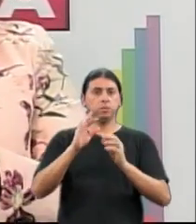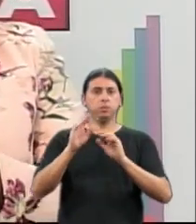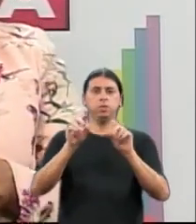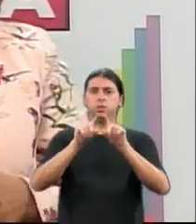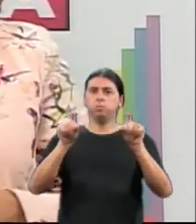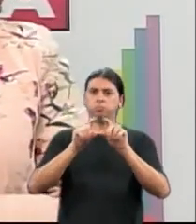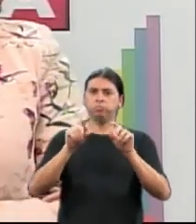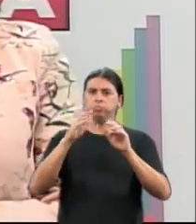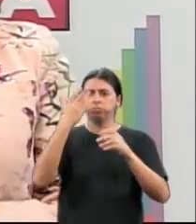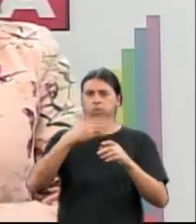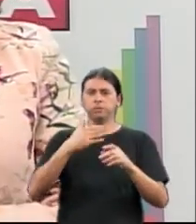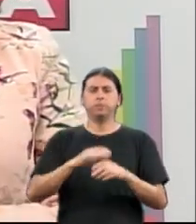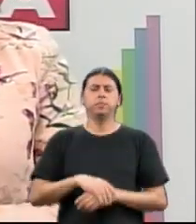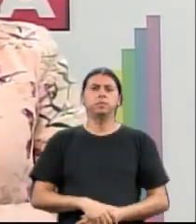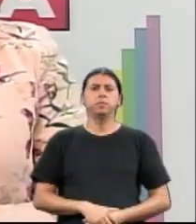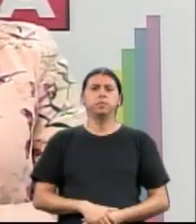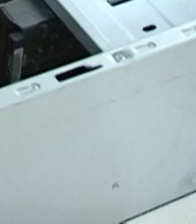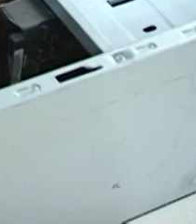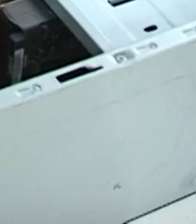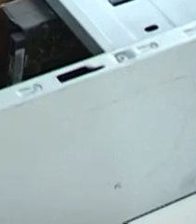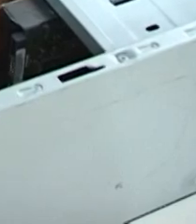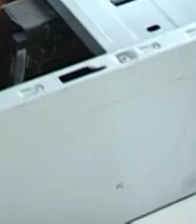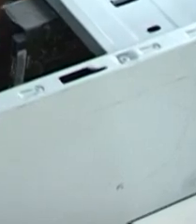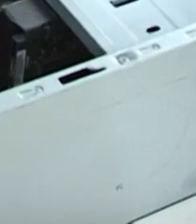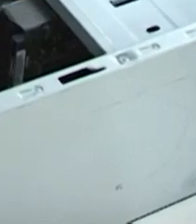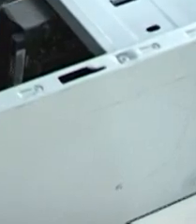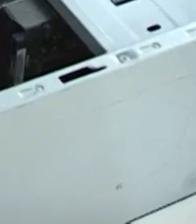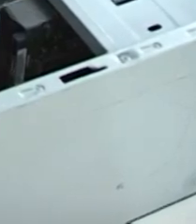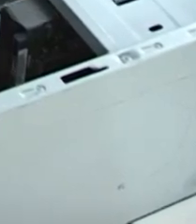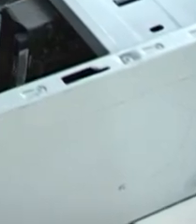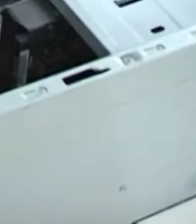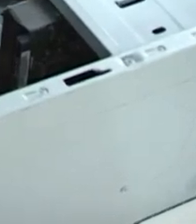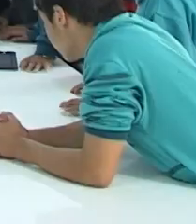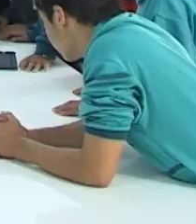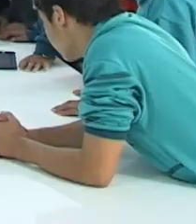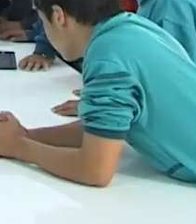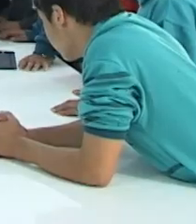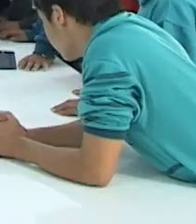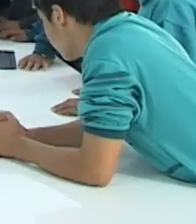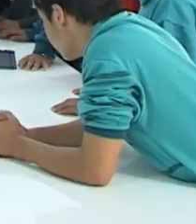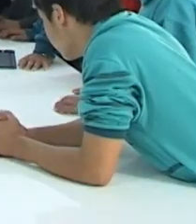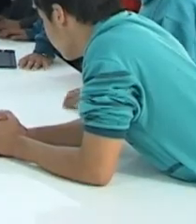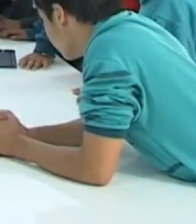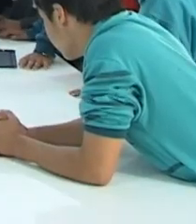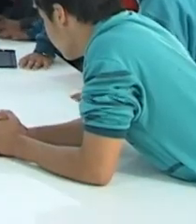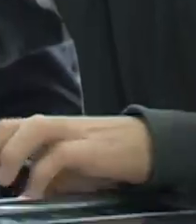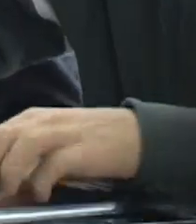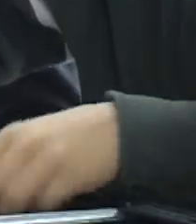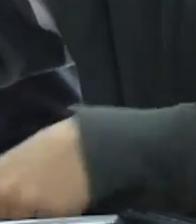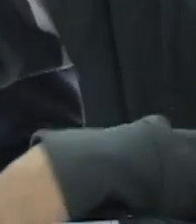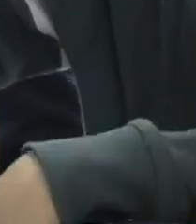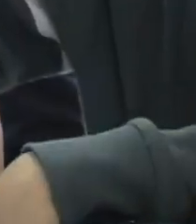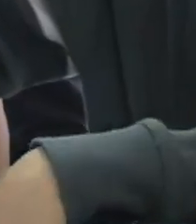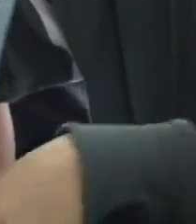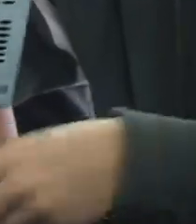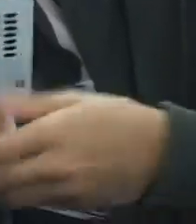É o que você vai conferir na reportagem. You're in for sure.